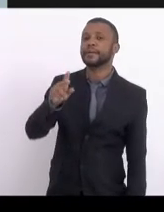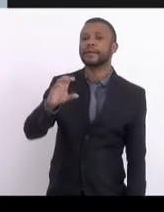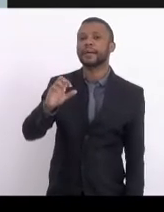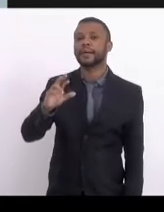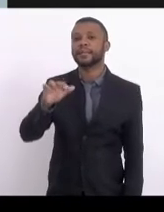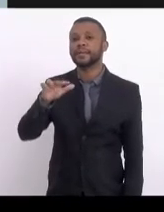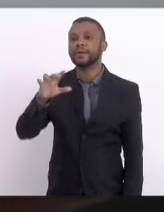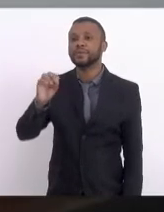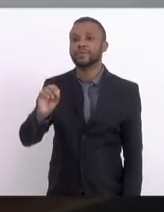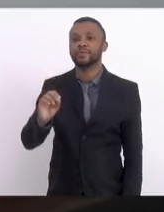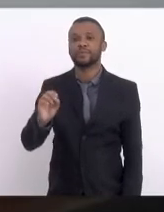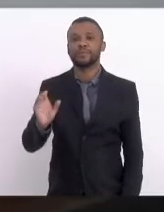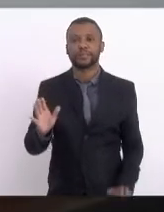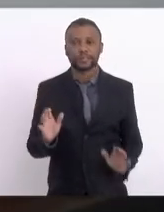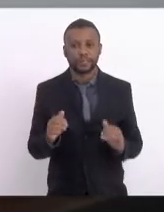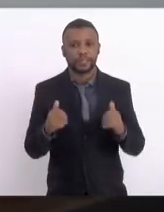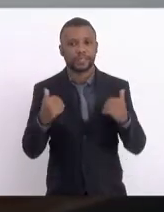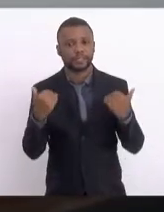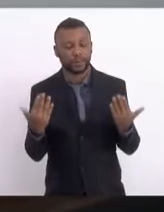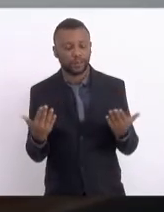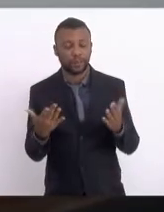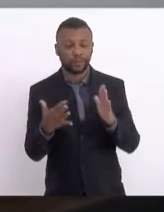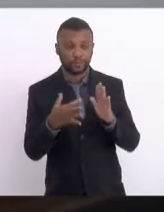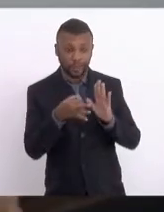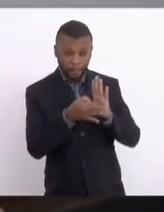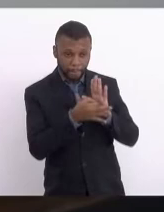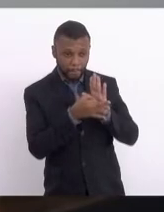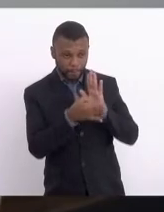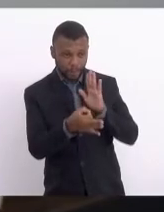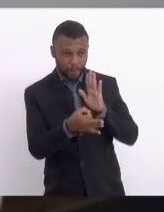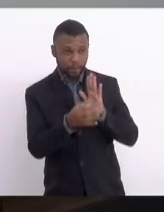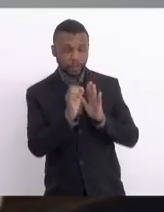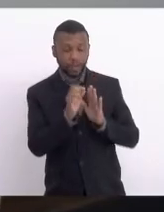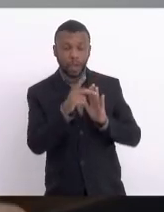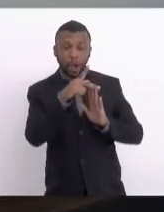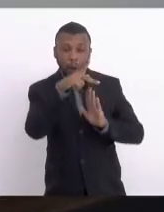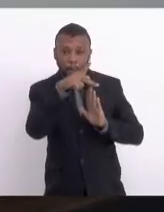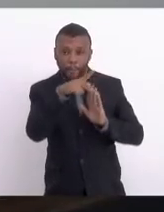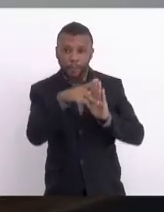Deputada Tia Ju, eu acho que o projeto